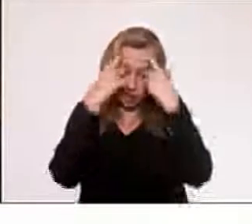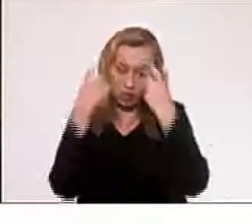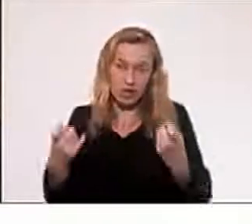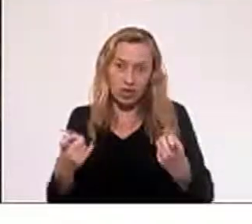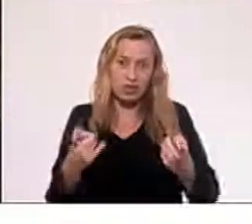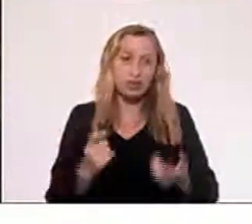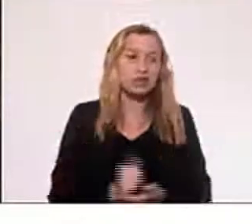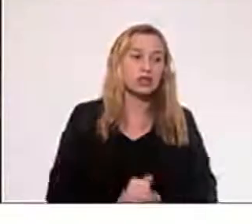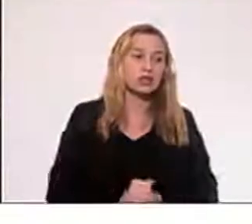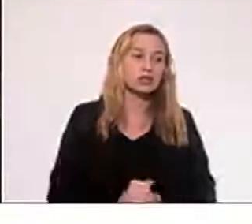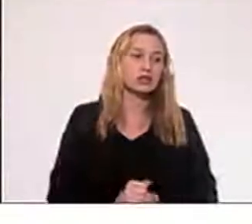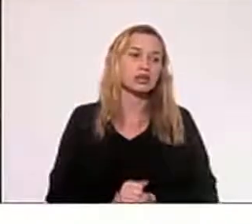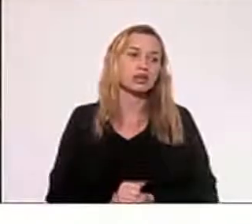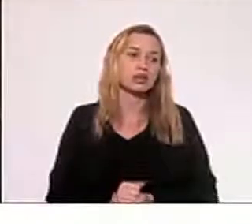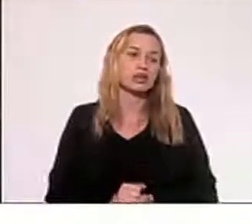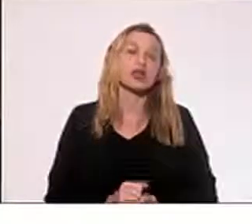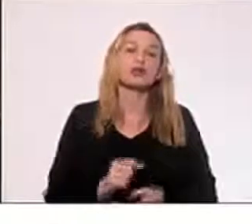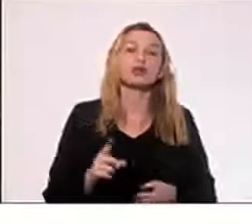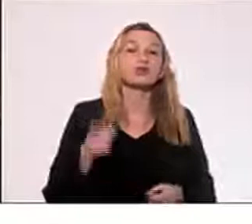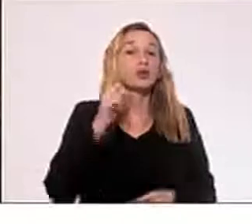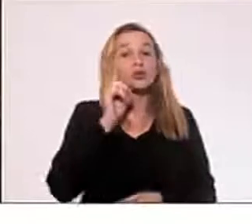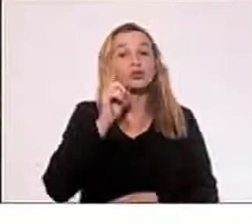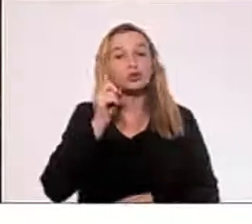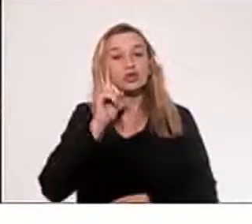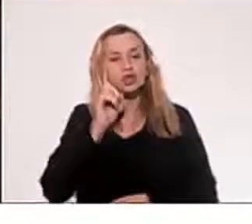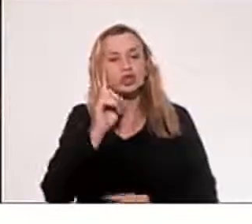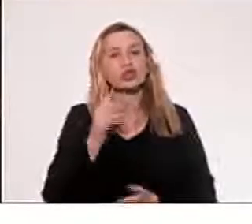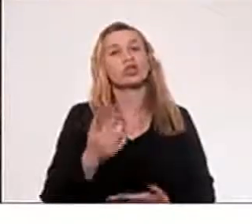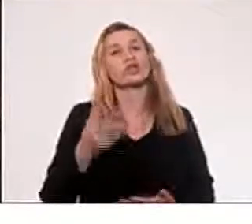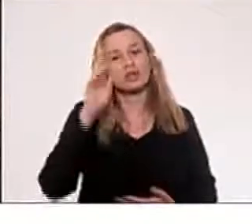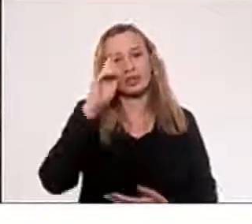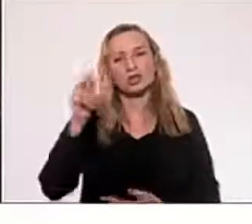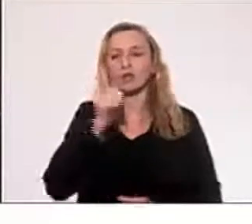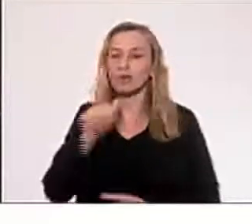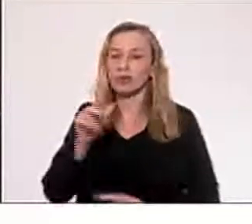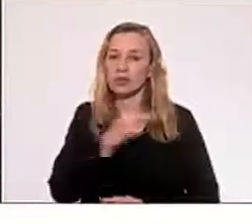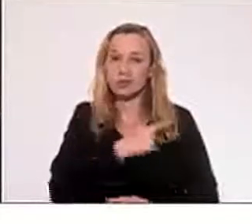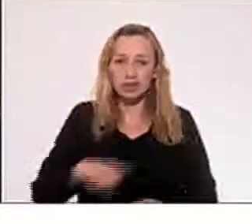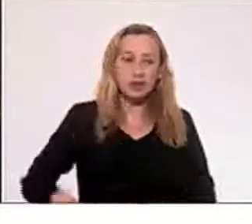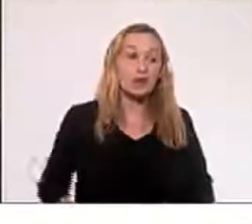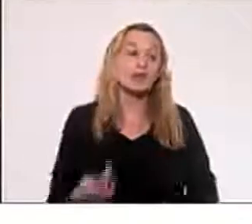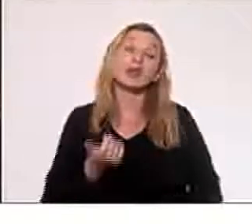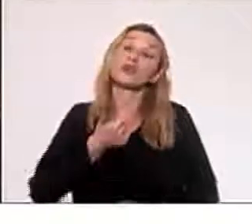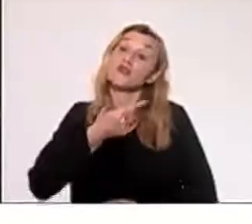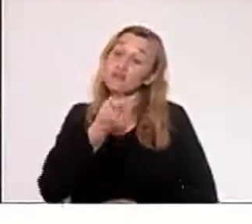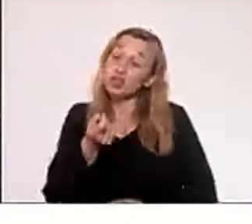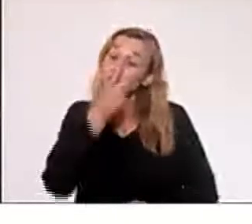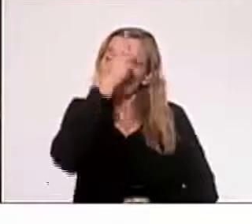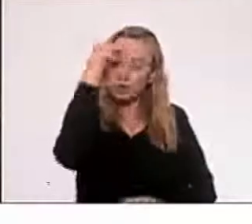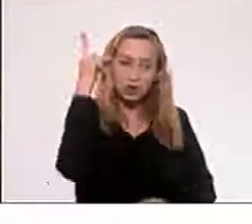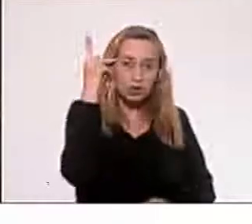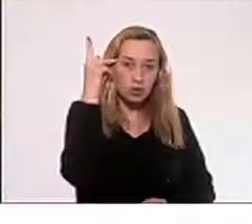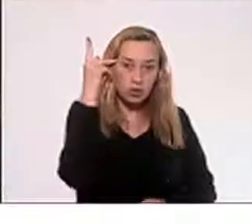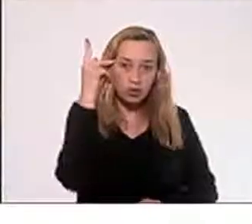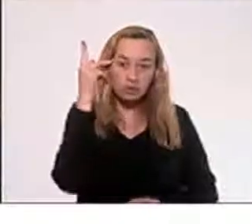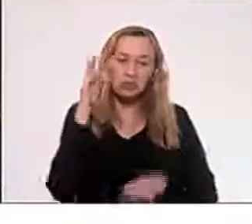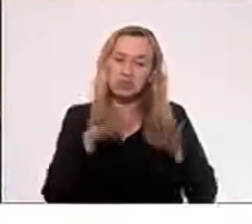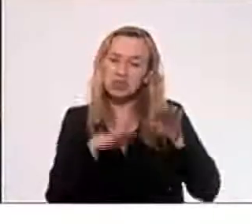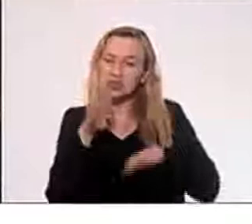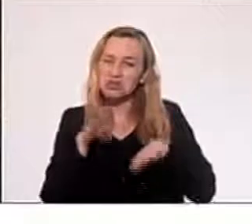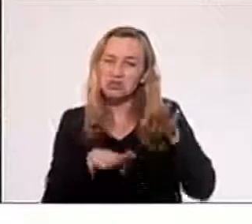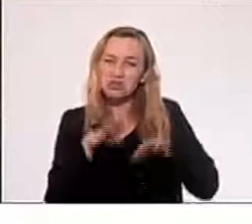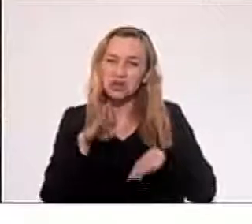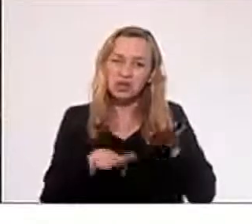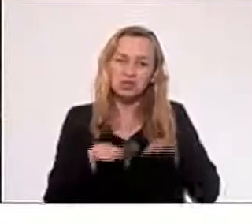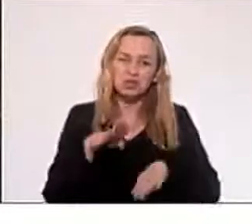violentas e intencionais por dia. Senhora presidenta, 20 pessoas, em média,